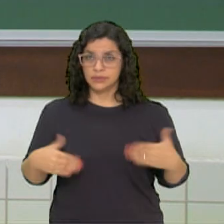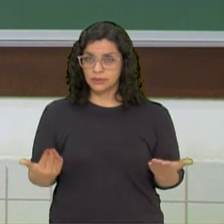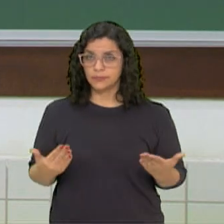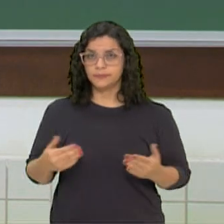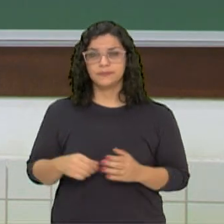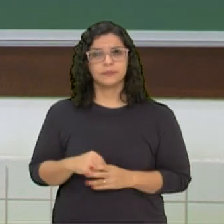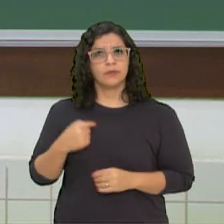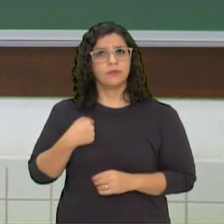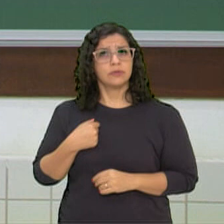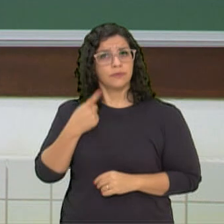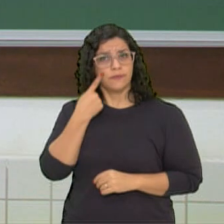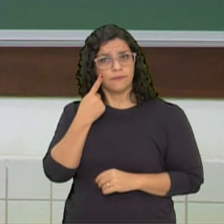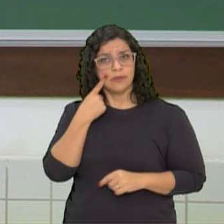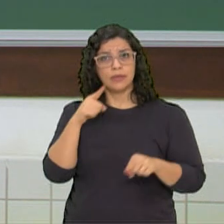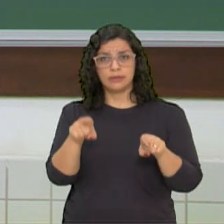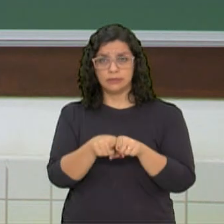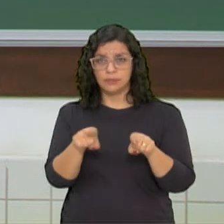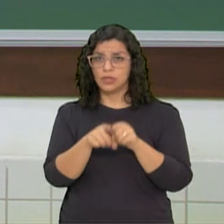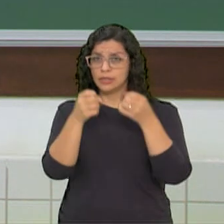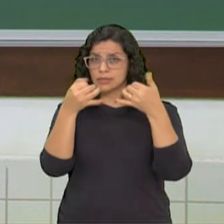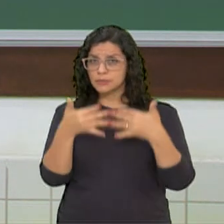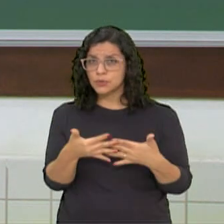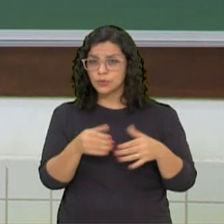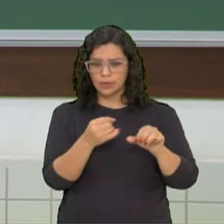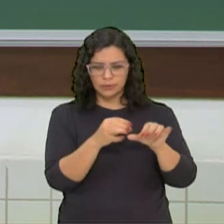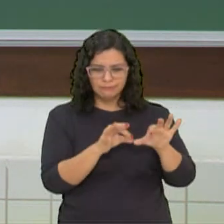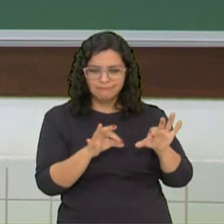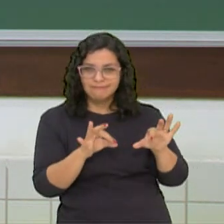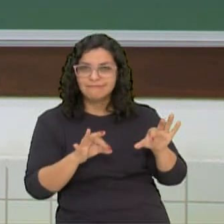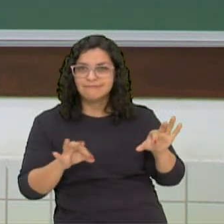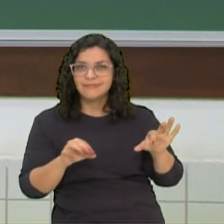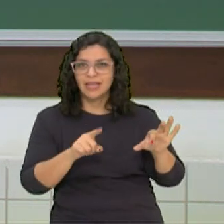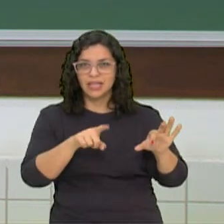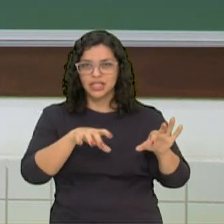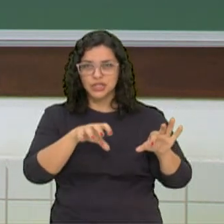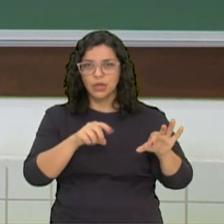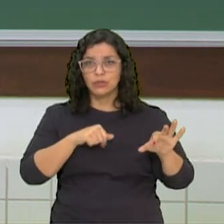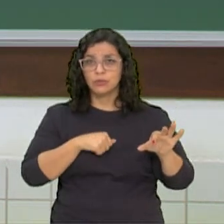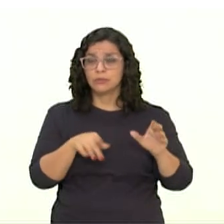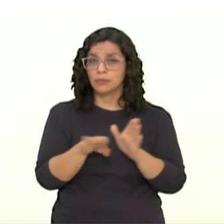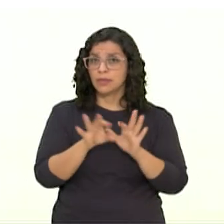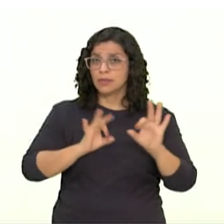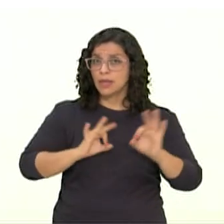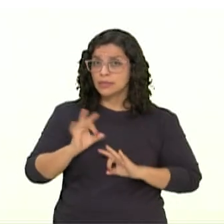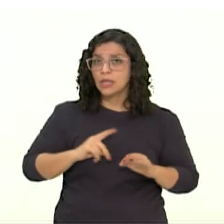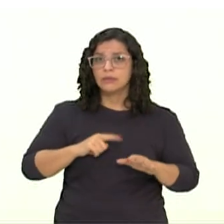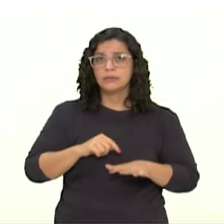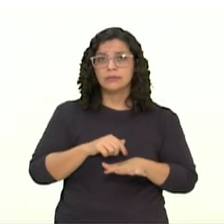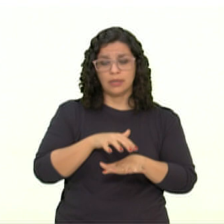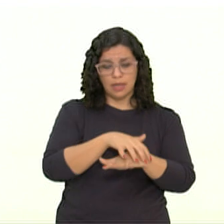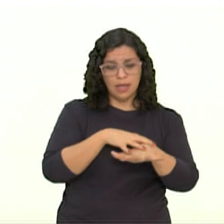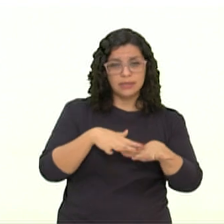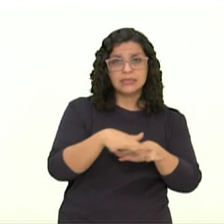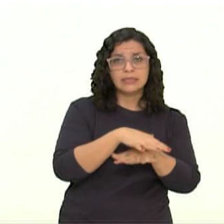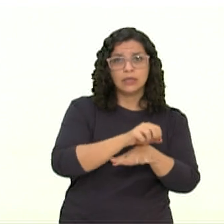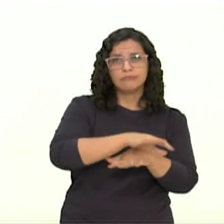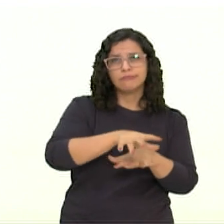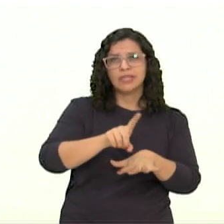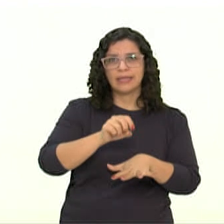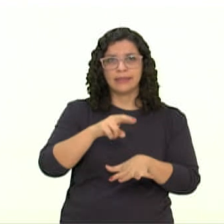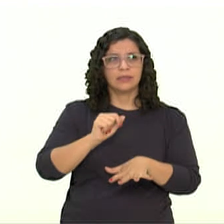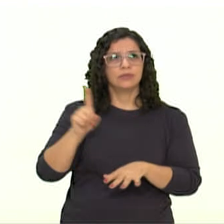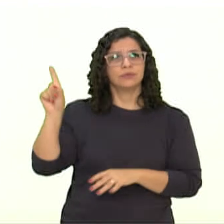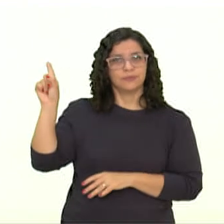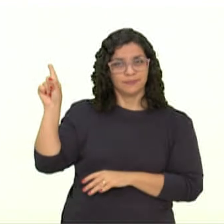Então, pessoal, como diz ali, além dos axônios, o corpo celular e os dendritos são as outras partes que compõem ali